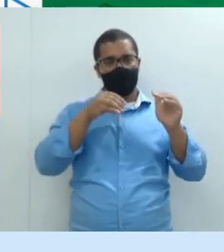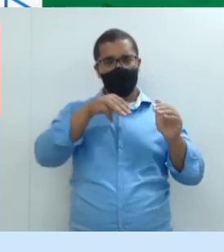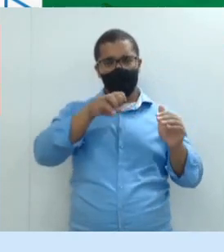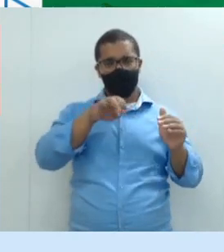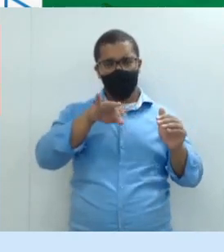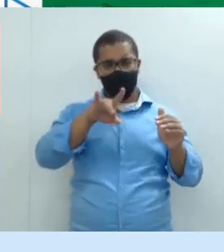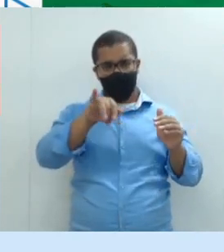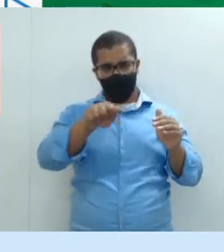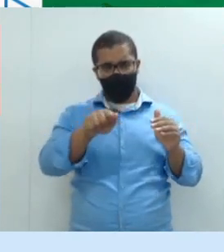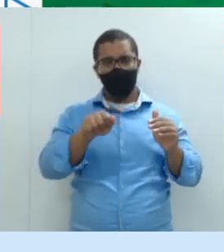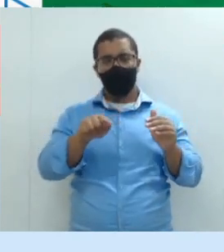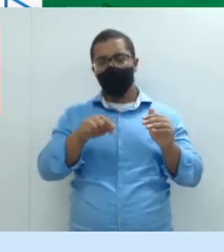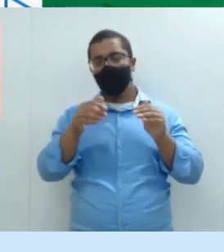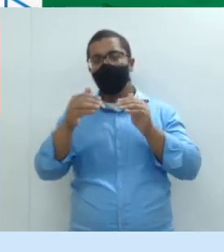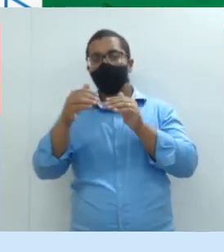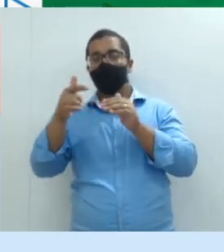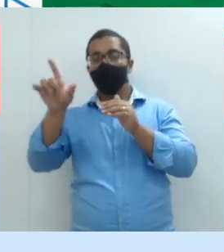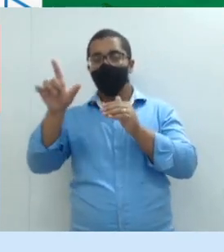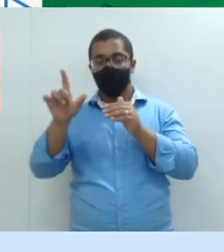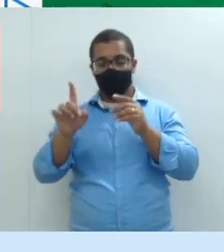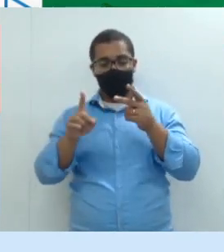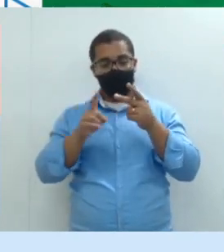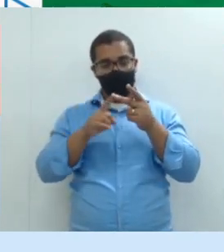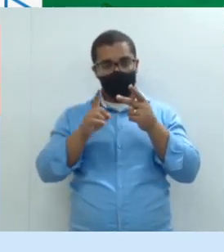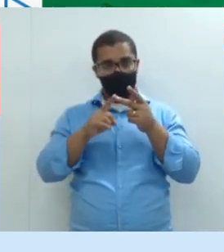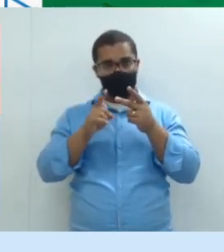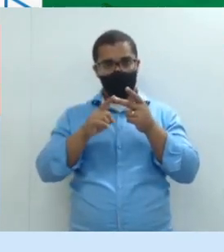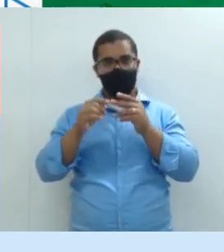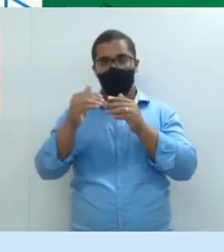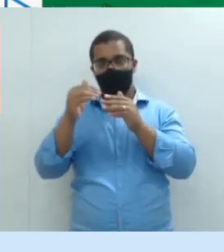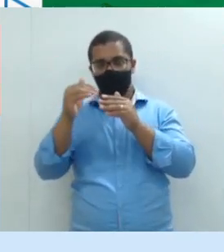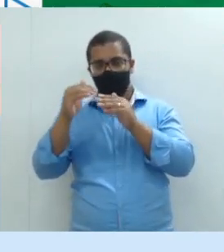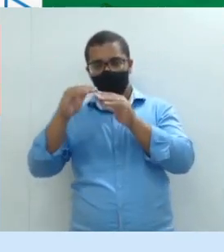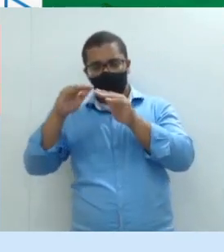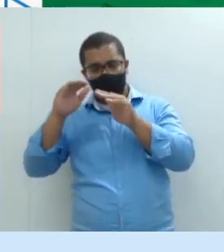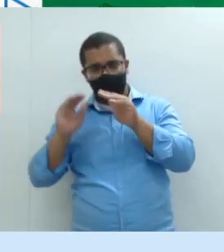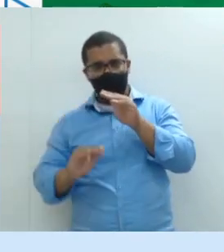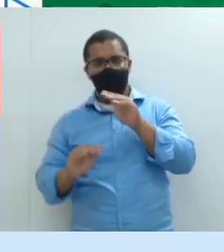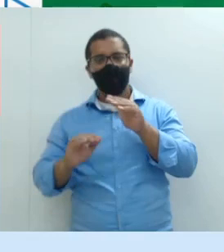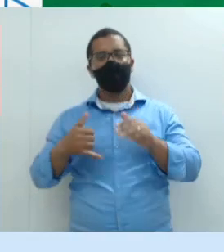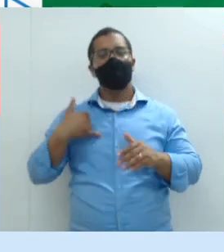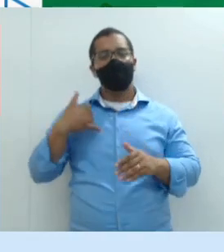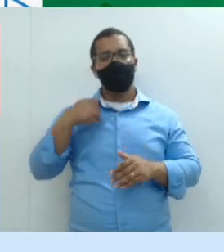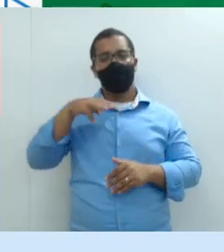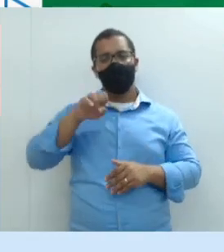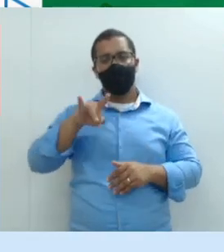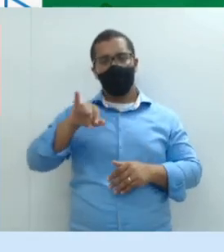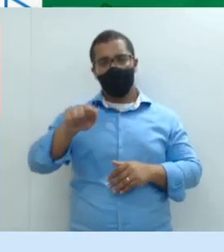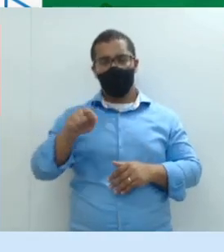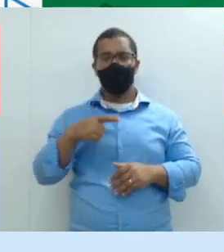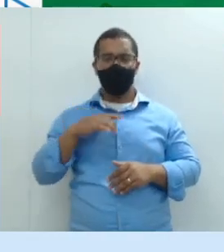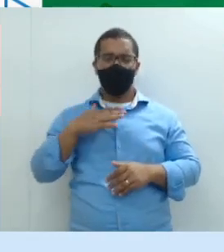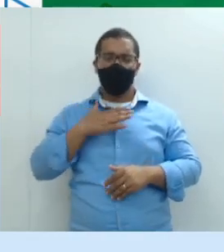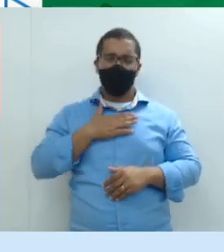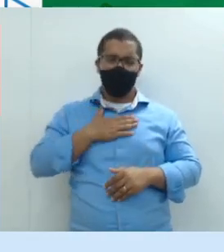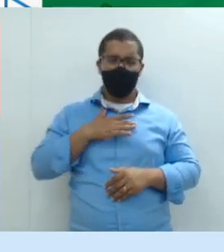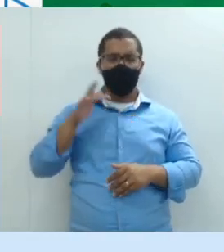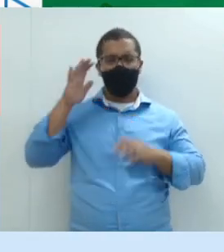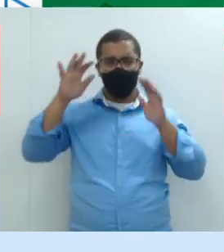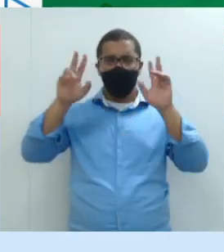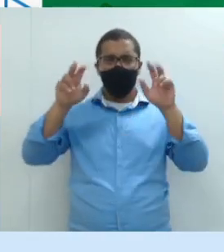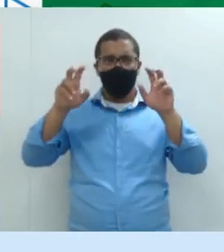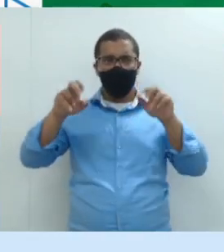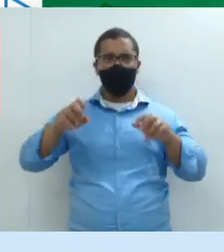chamada escola escolástica. Quem são essas pessoas, né? Maravilhoso. Olha, eu curto muito filosofia e amo esses assuntos. Será